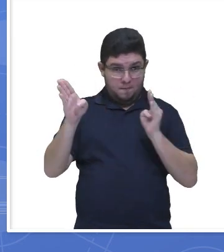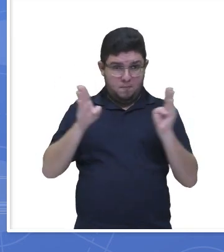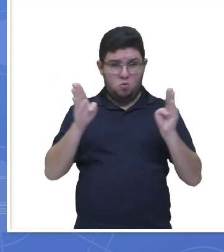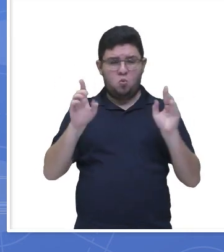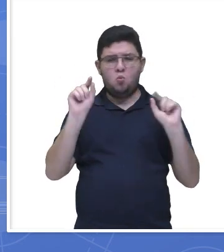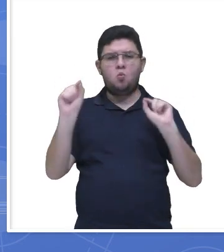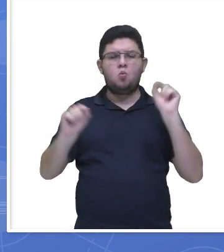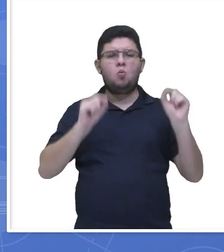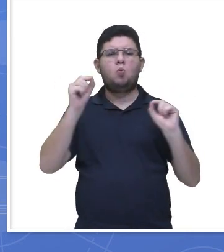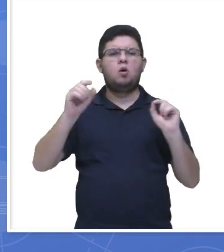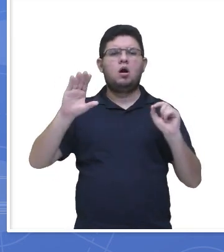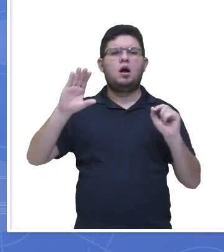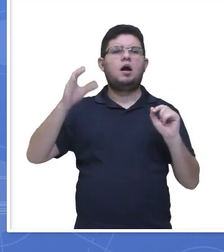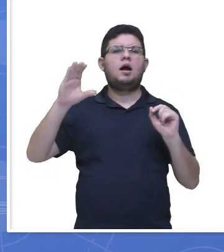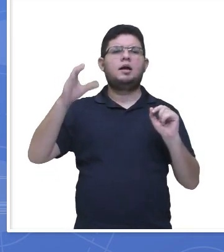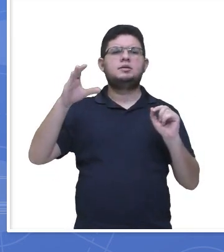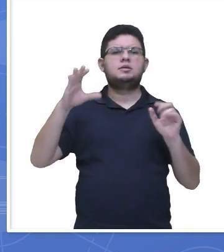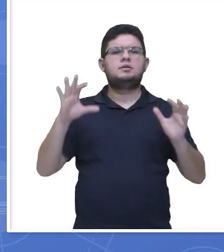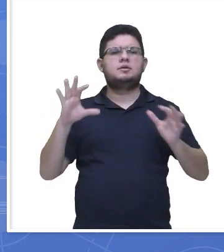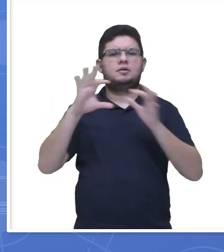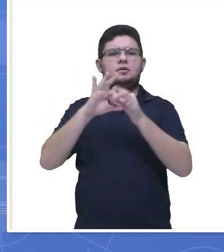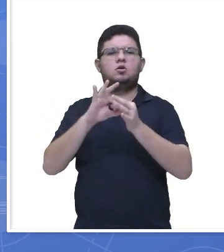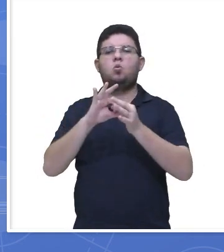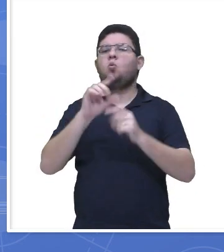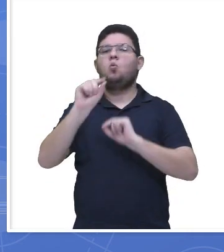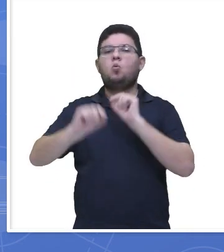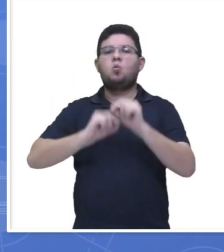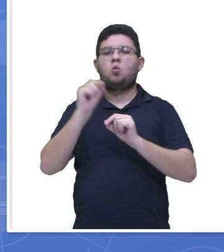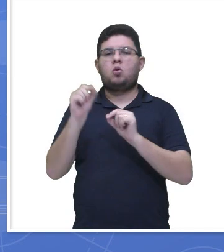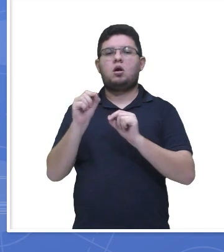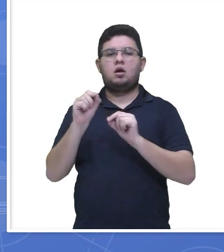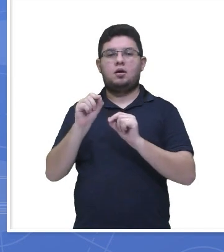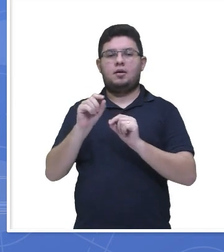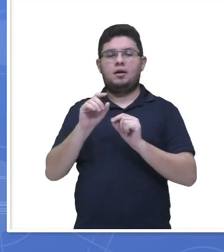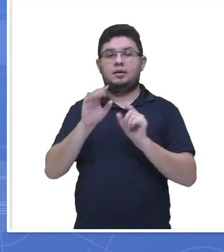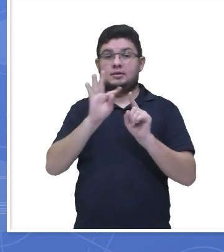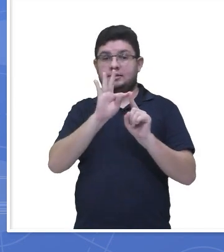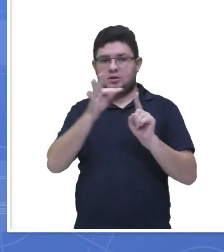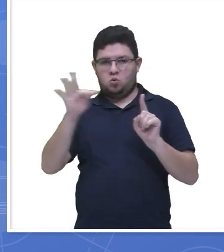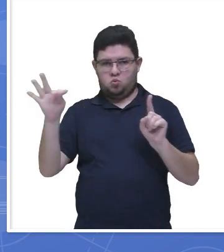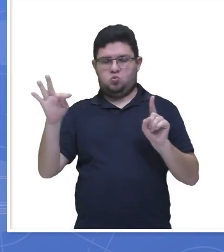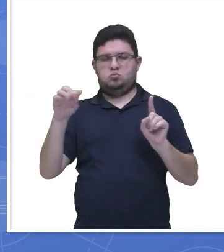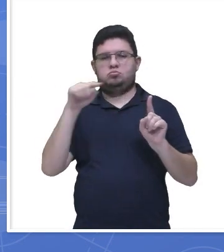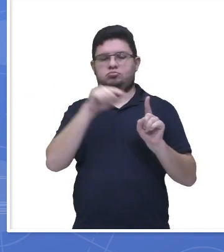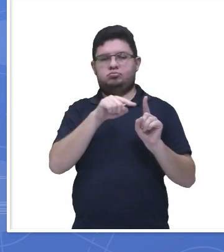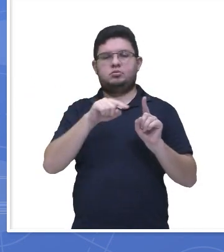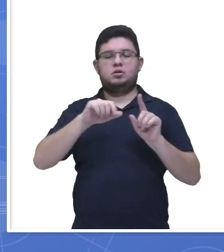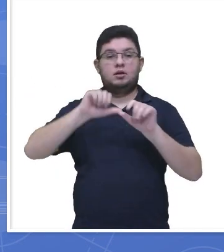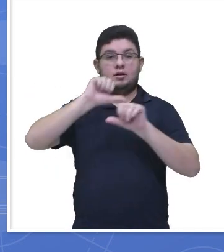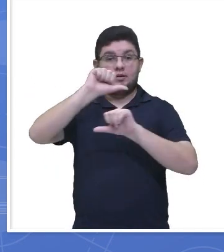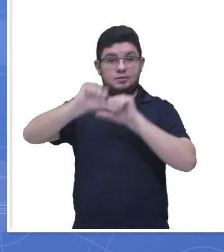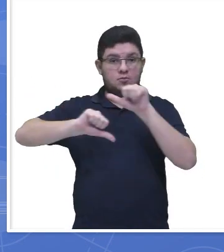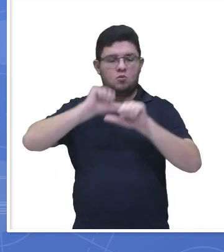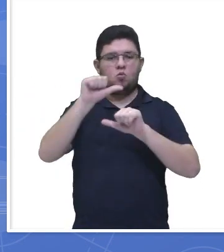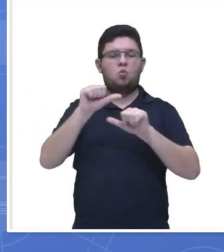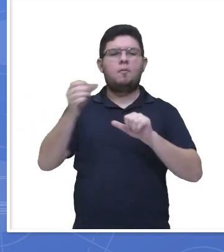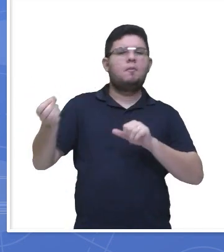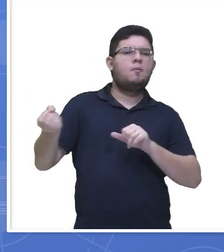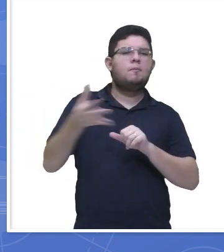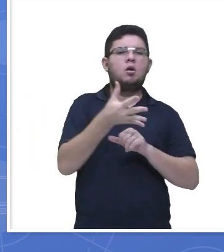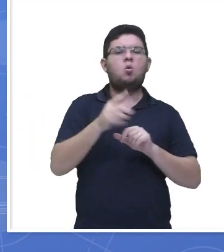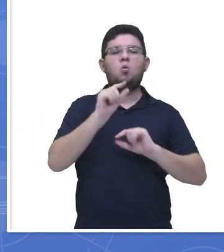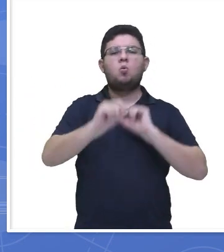que até então estava atrelada à teologia, separa-se desta e passa a ser